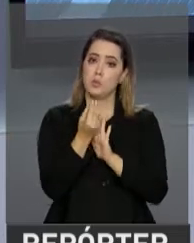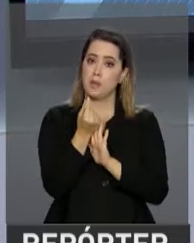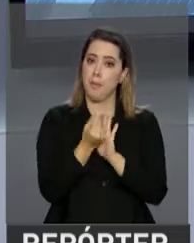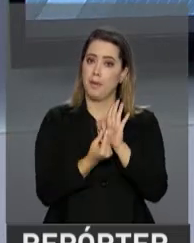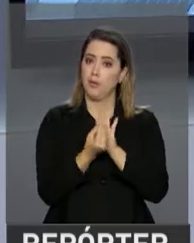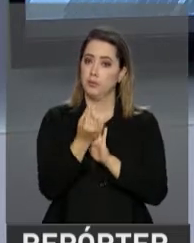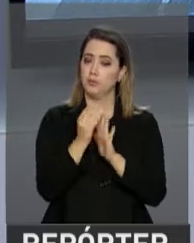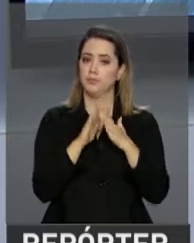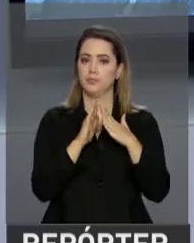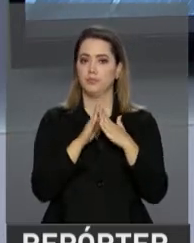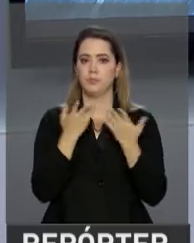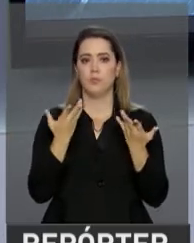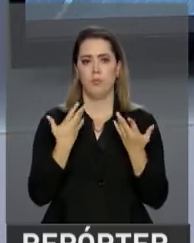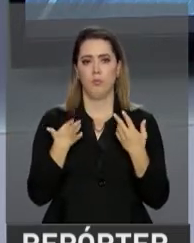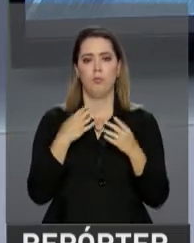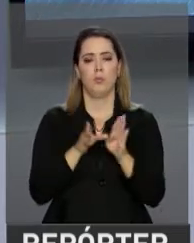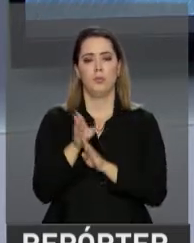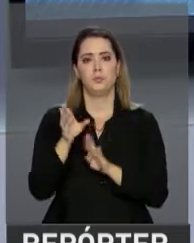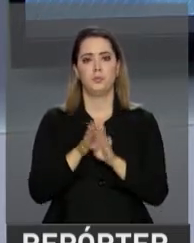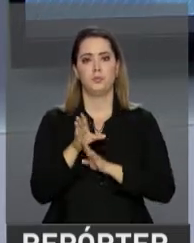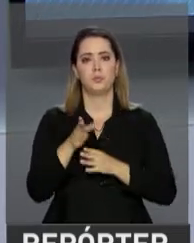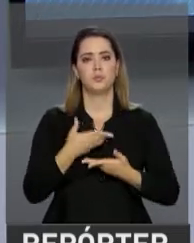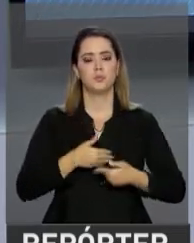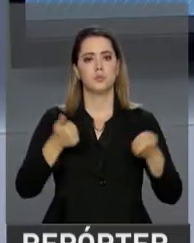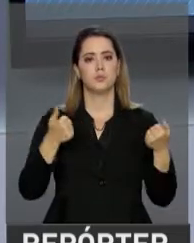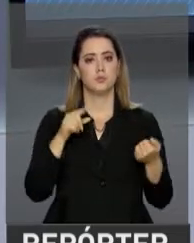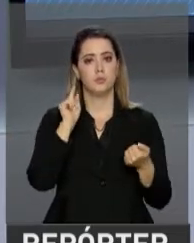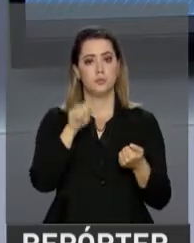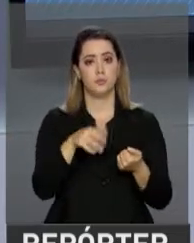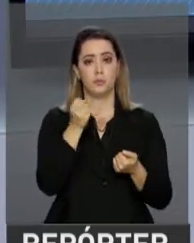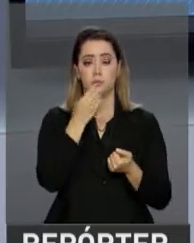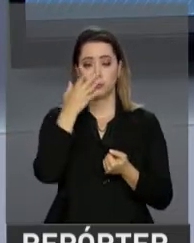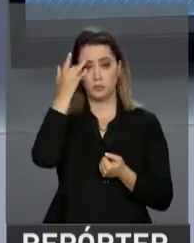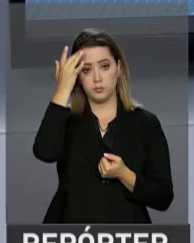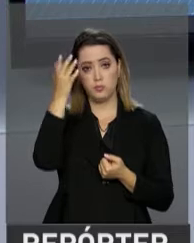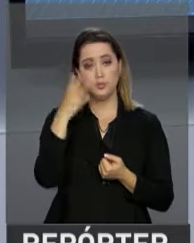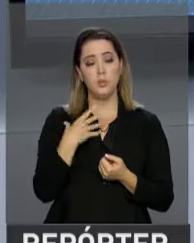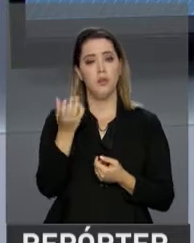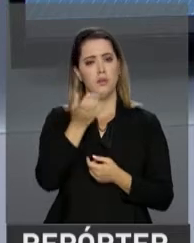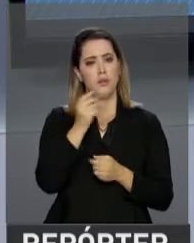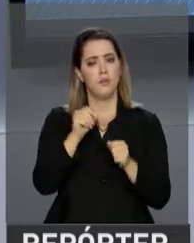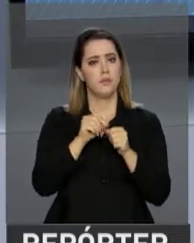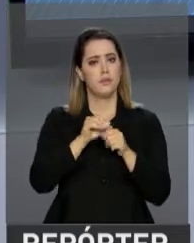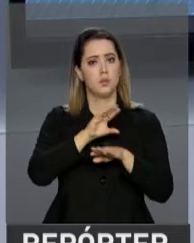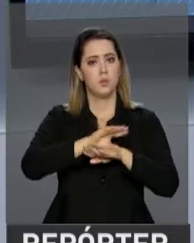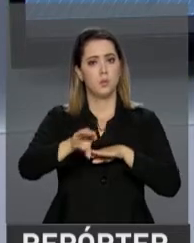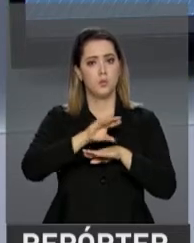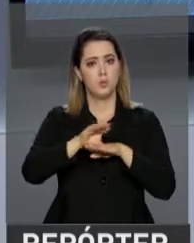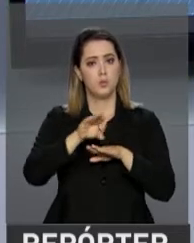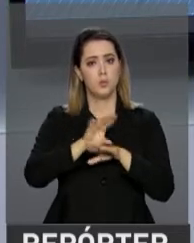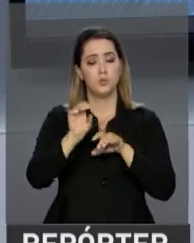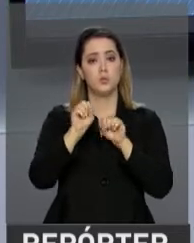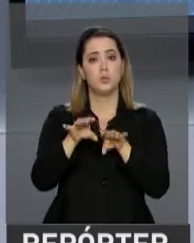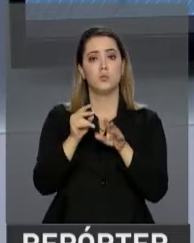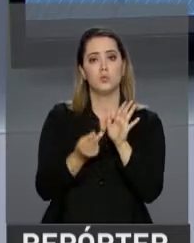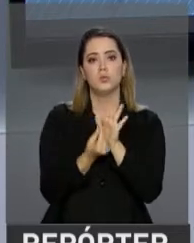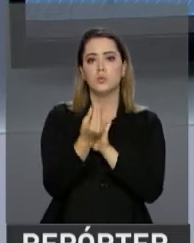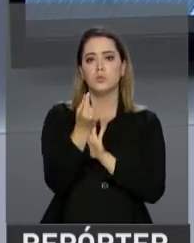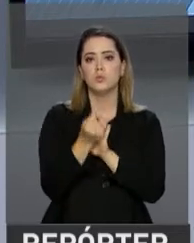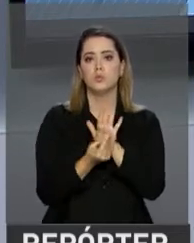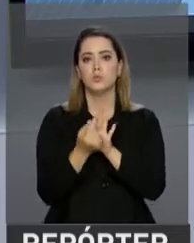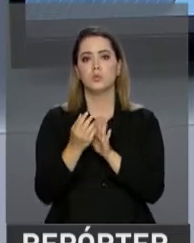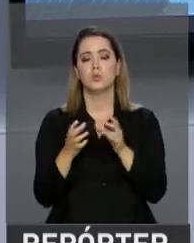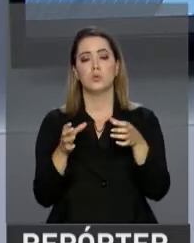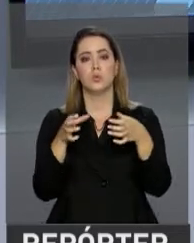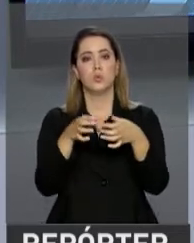orientação a solução pode ser mais fácil do que se imagina que tal fazer um curso de educação financeira da escola nacional